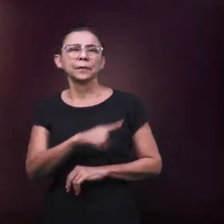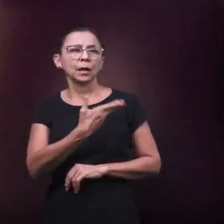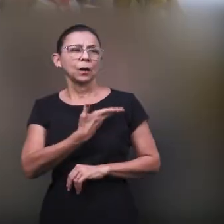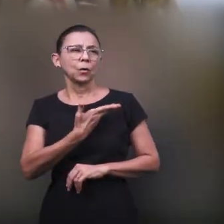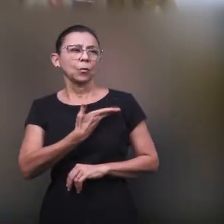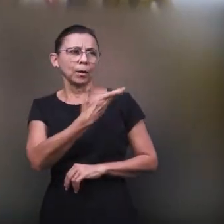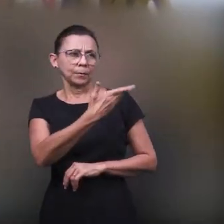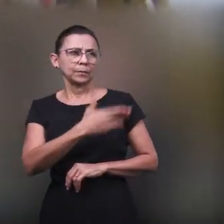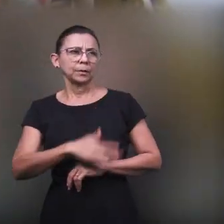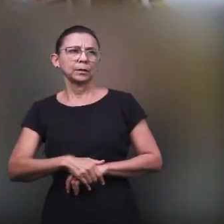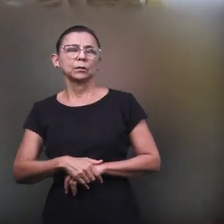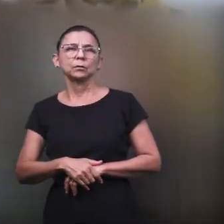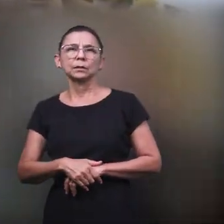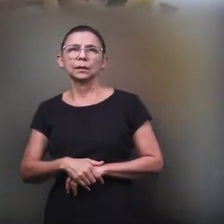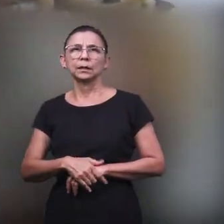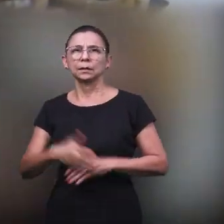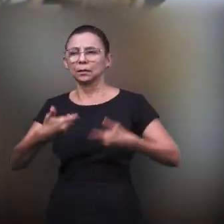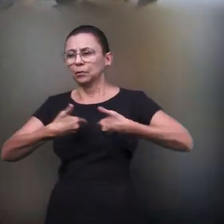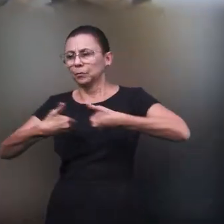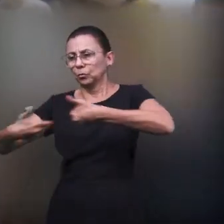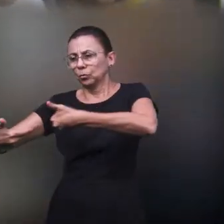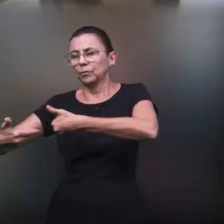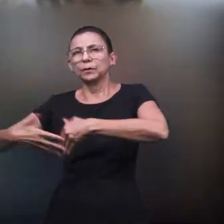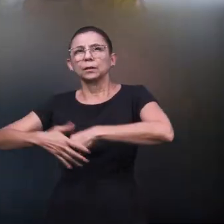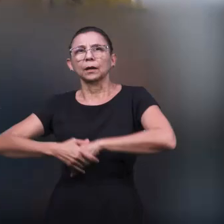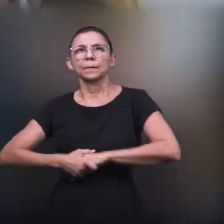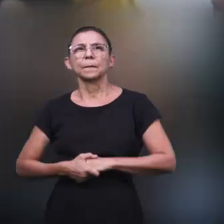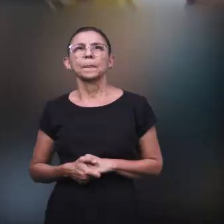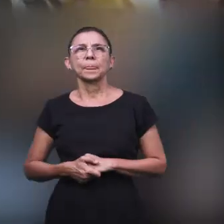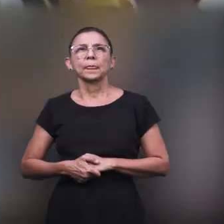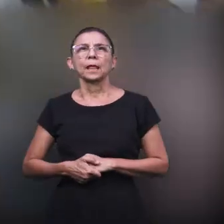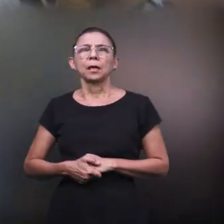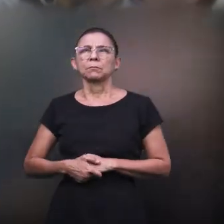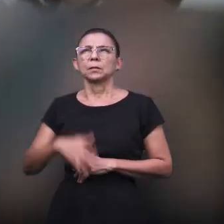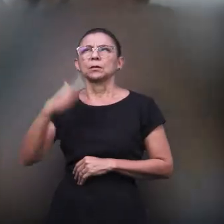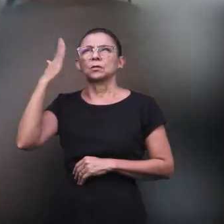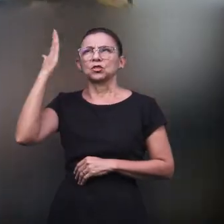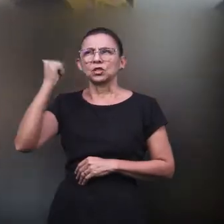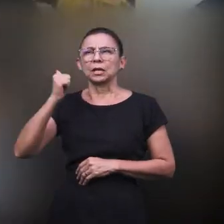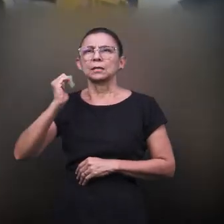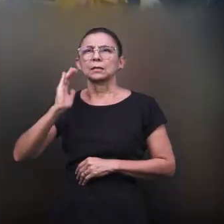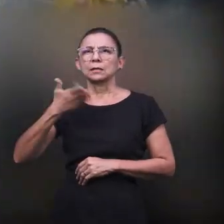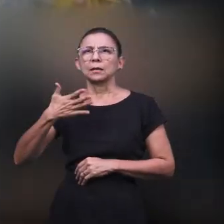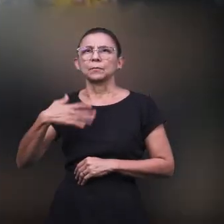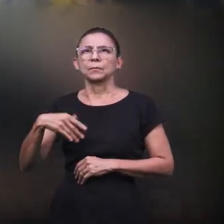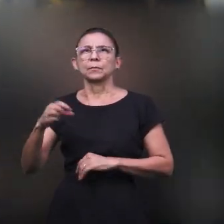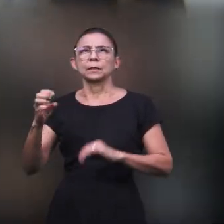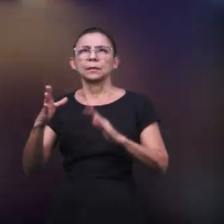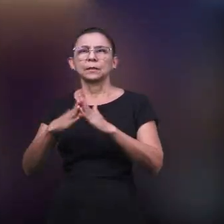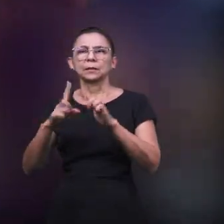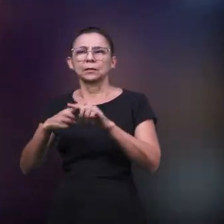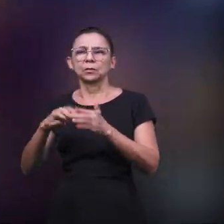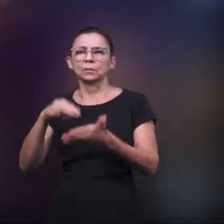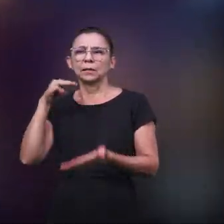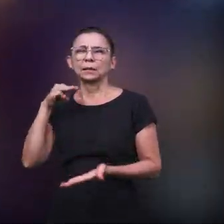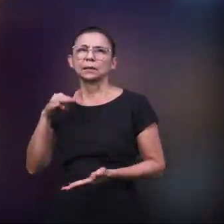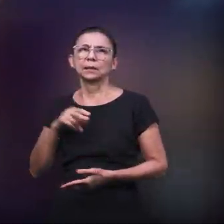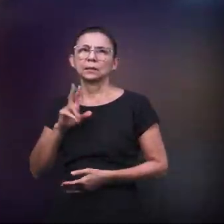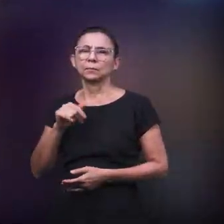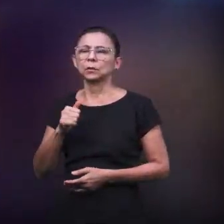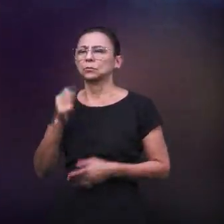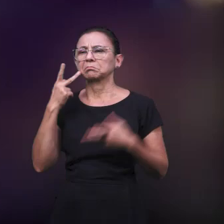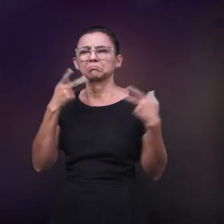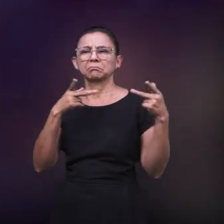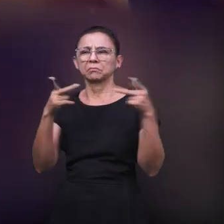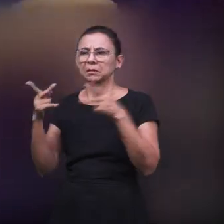tanta gente cantando daquele jeito, né? Meu sonho de consumo. Então, é muito bonito isso, né? E